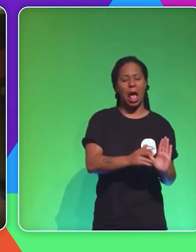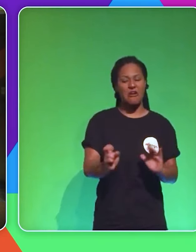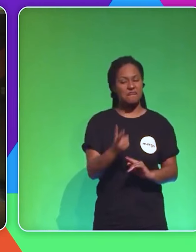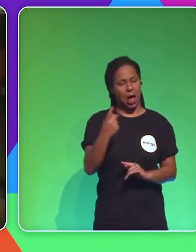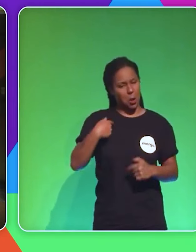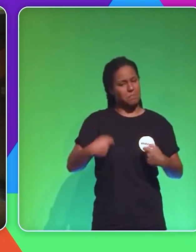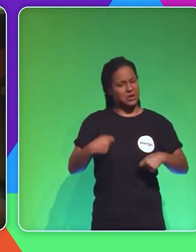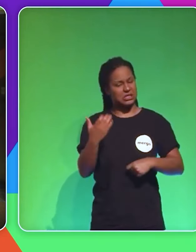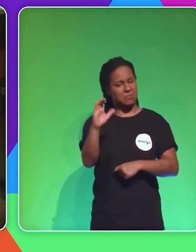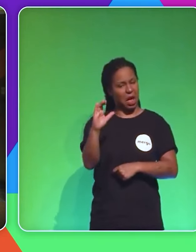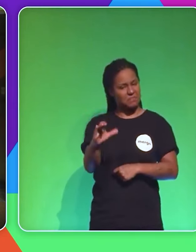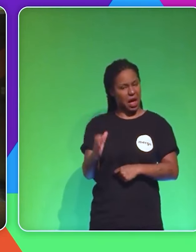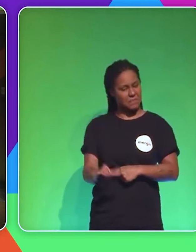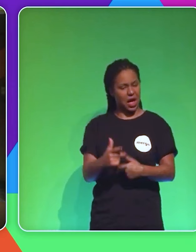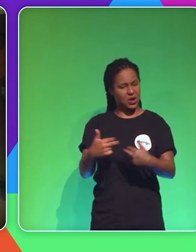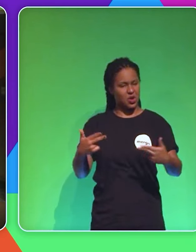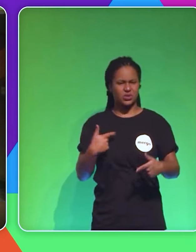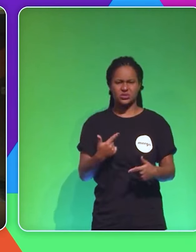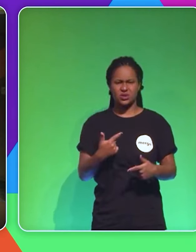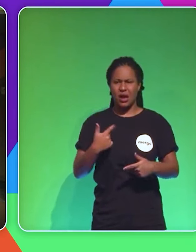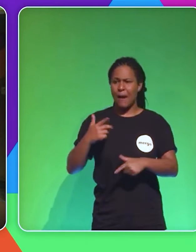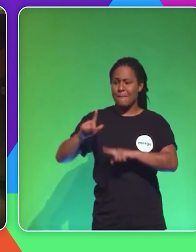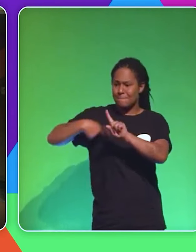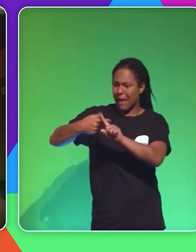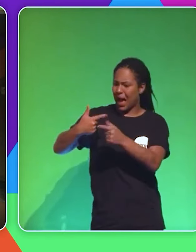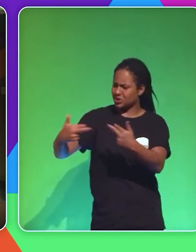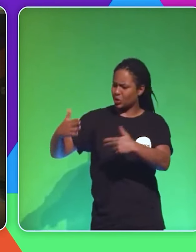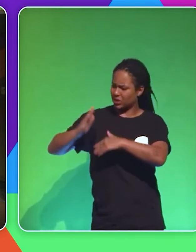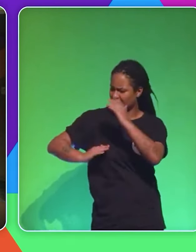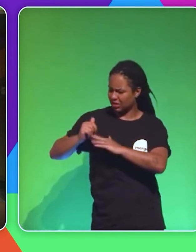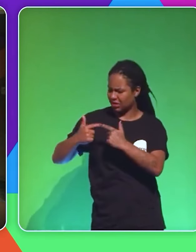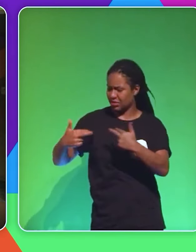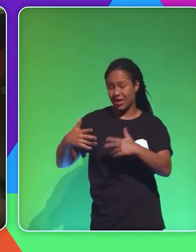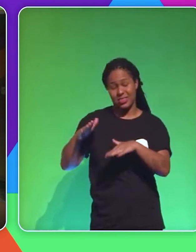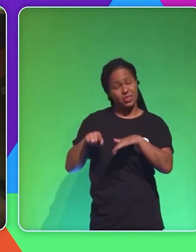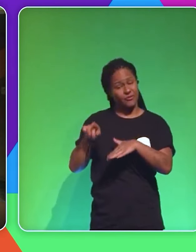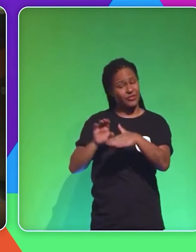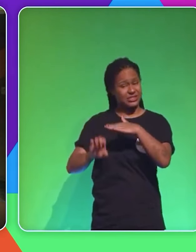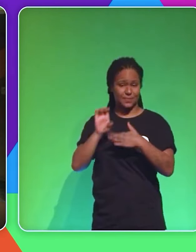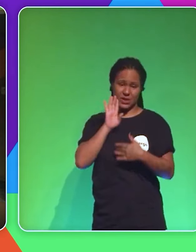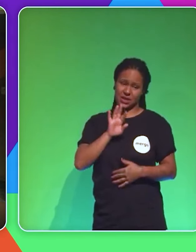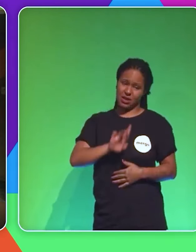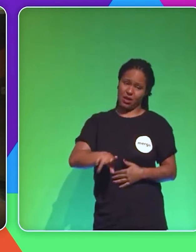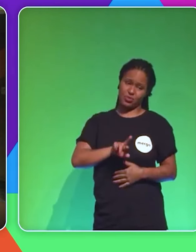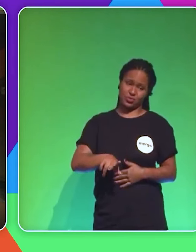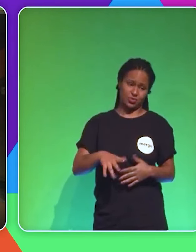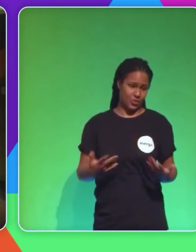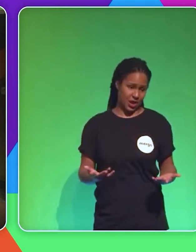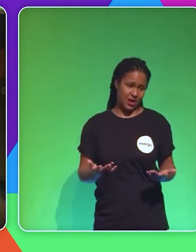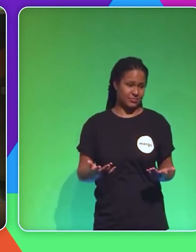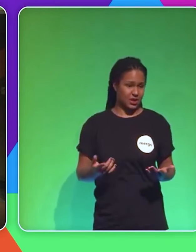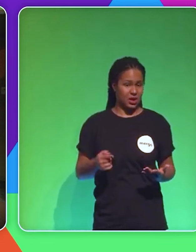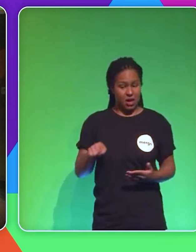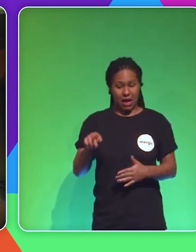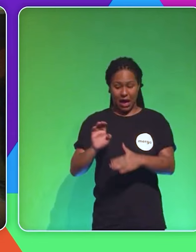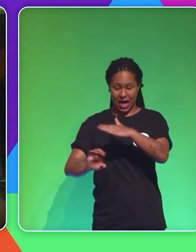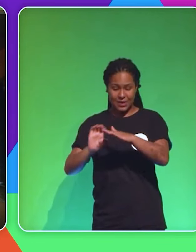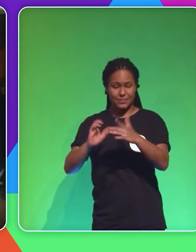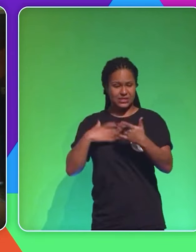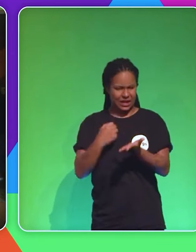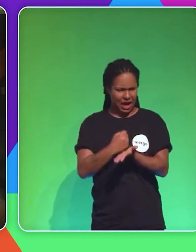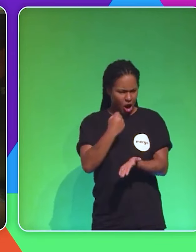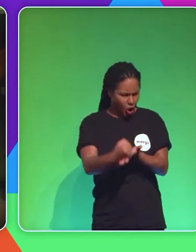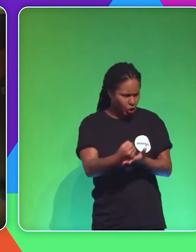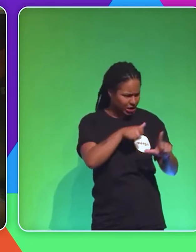para isso ao invés das outras coisas que você vai ter que executar lá talvez ela não seja uma empresa legal para se trabalhar ela quer contratar